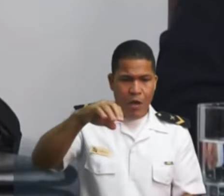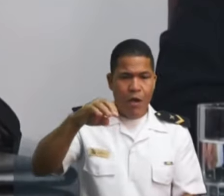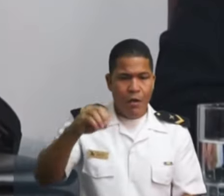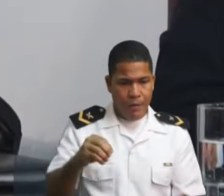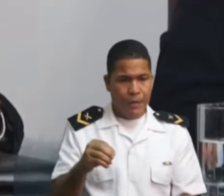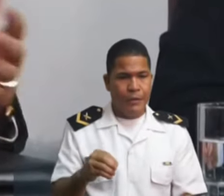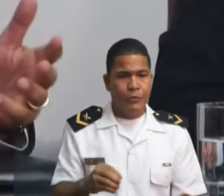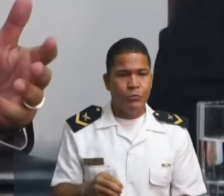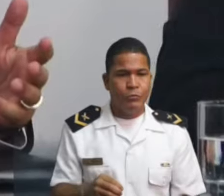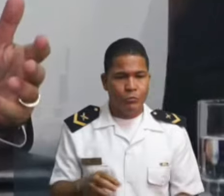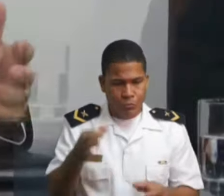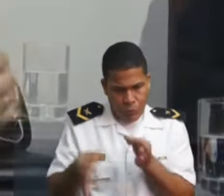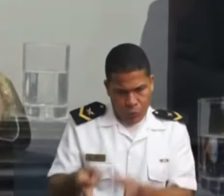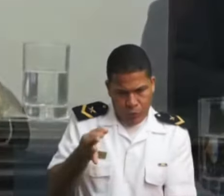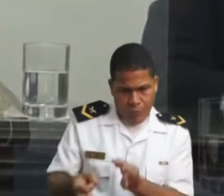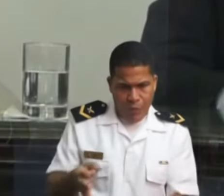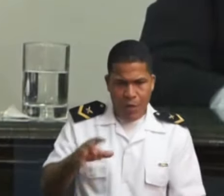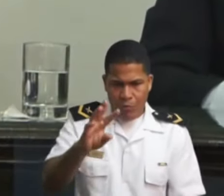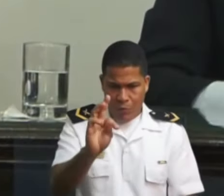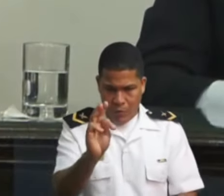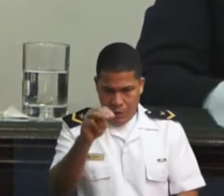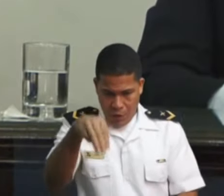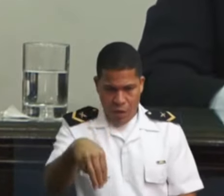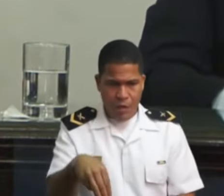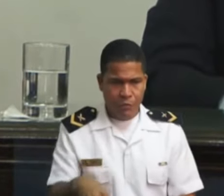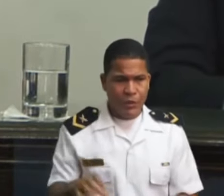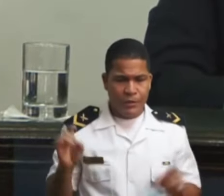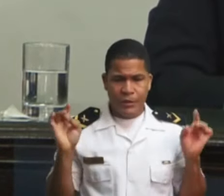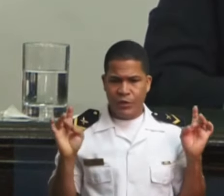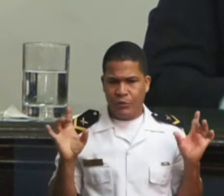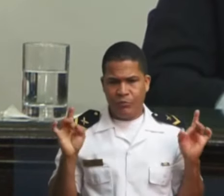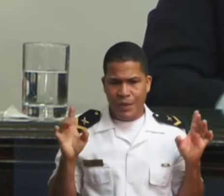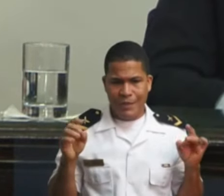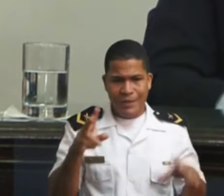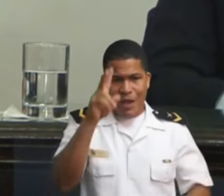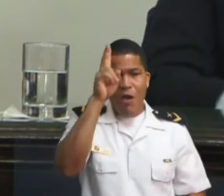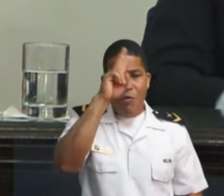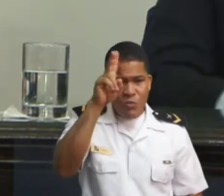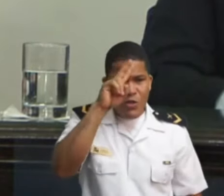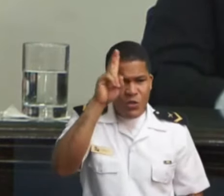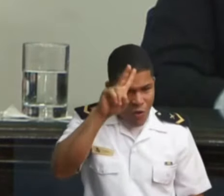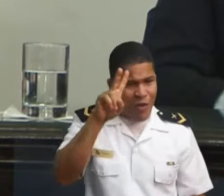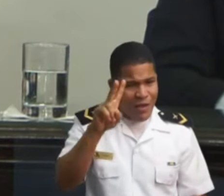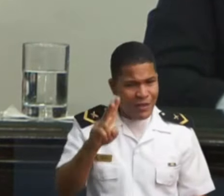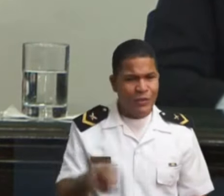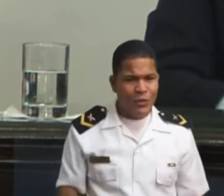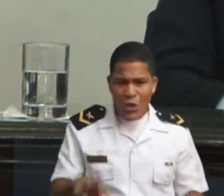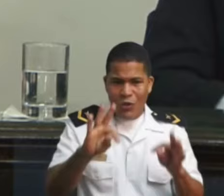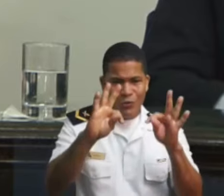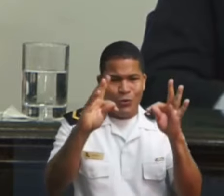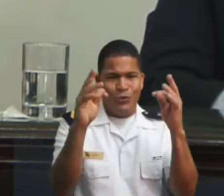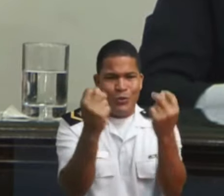data especial, histórica, e me parece um momento histórico que todos nós aqui